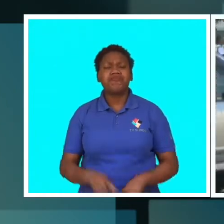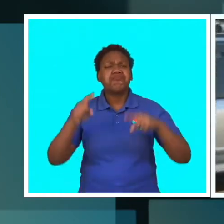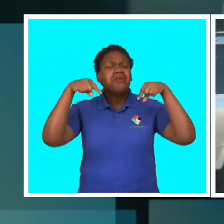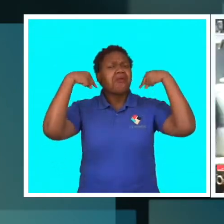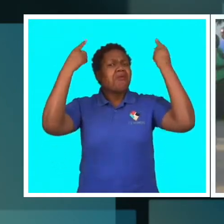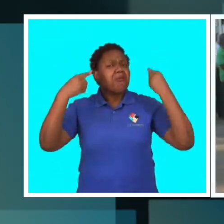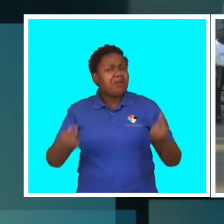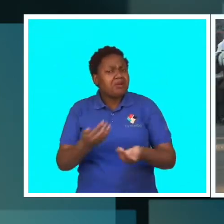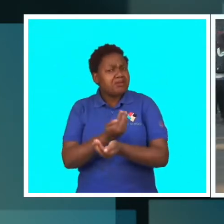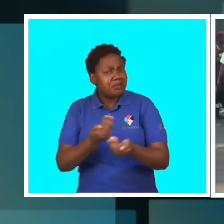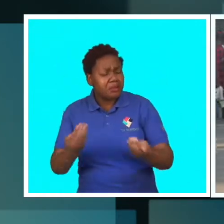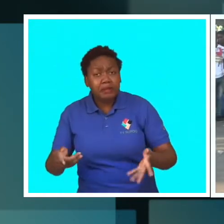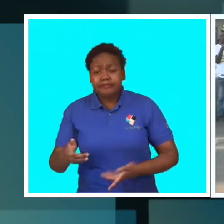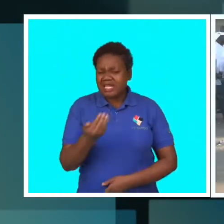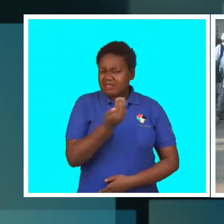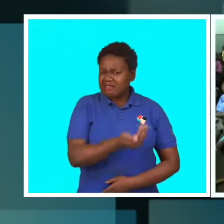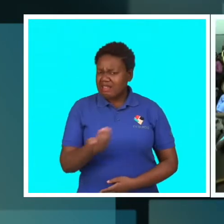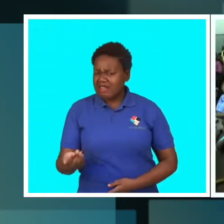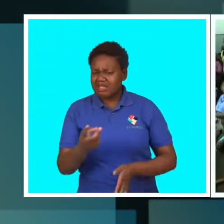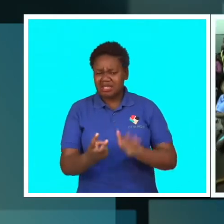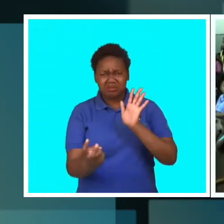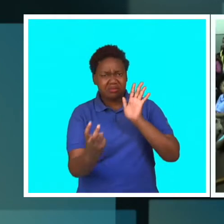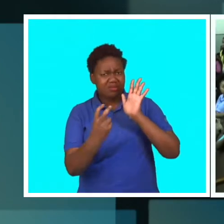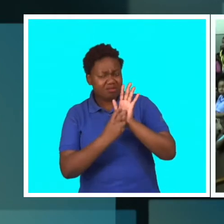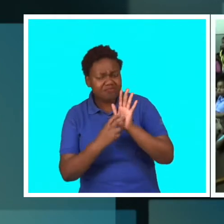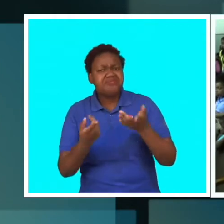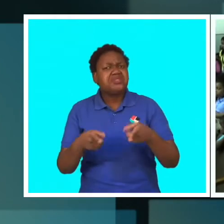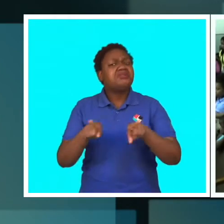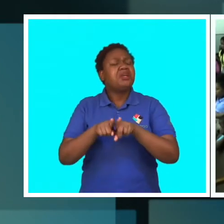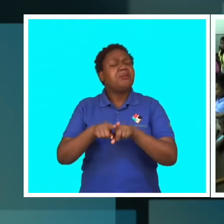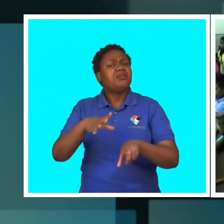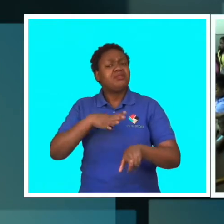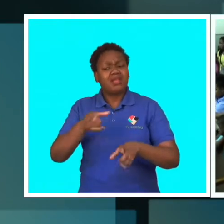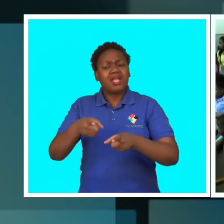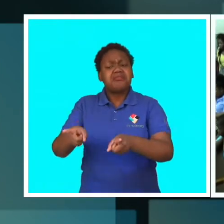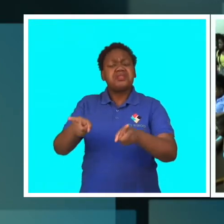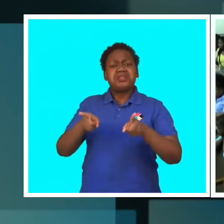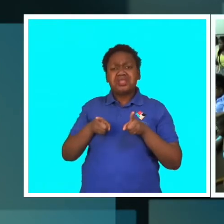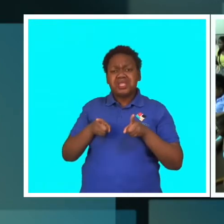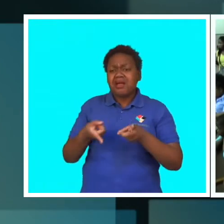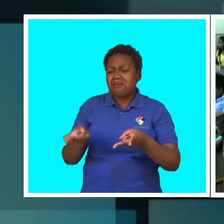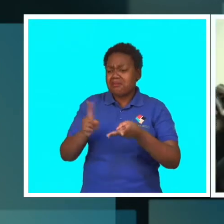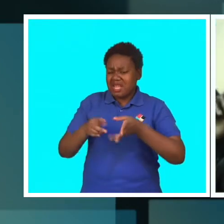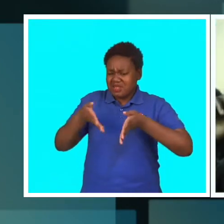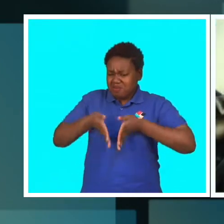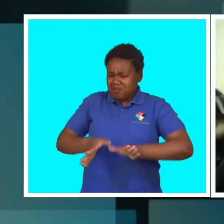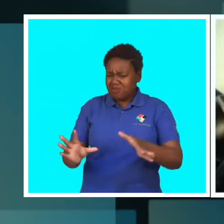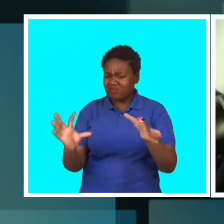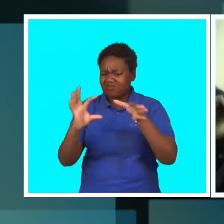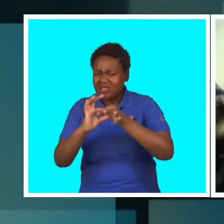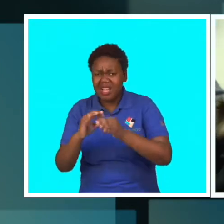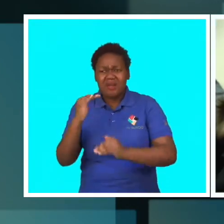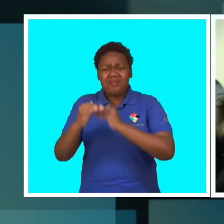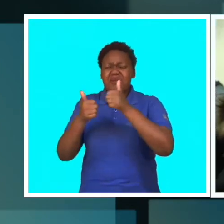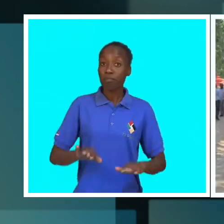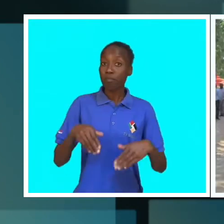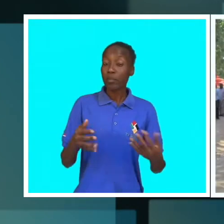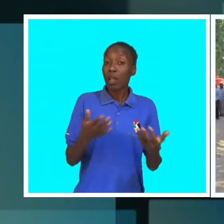abuso sexual das crianças, os casamentos prematuros têm implicações na saúde das raparigas e dos bebês.